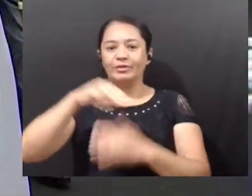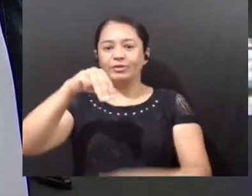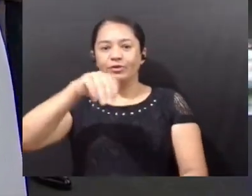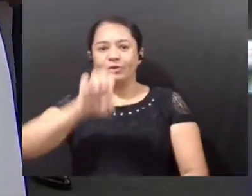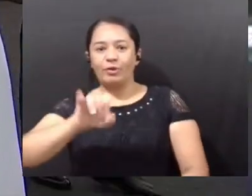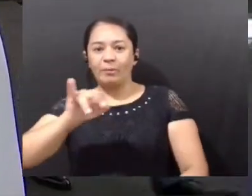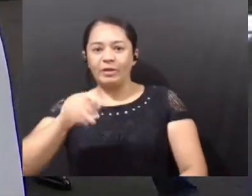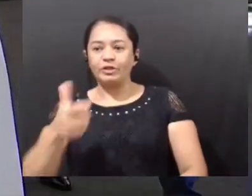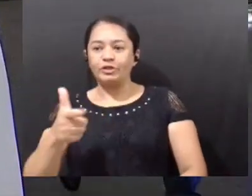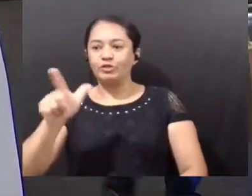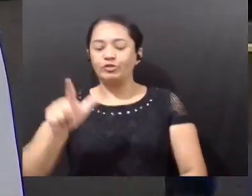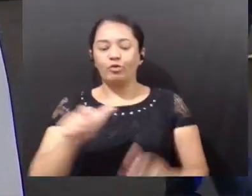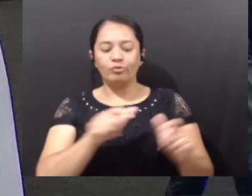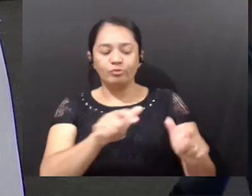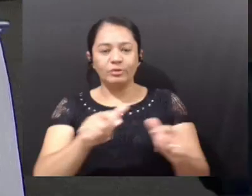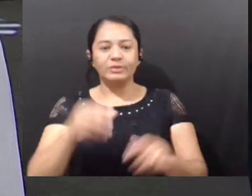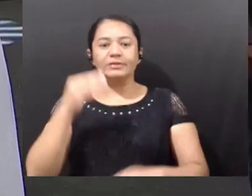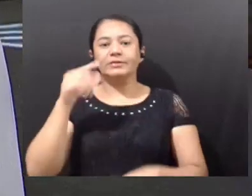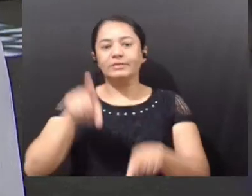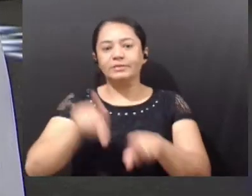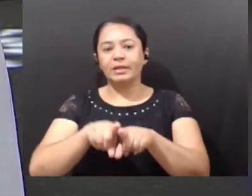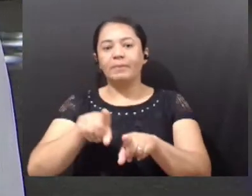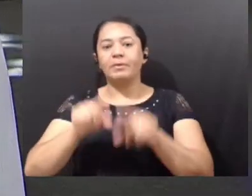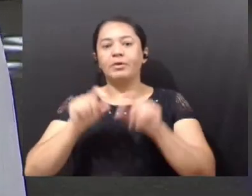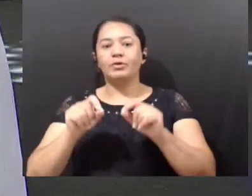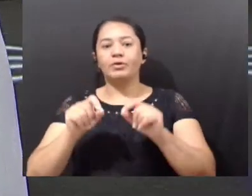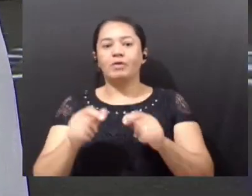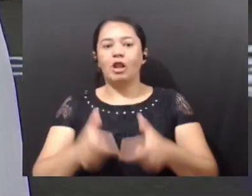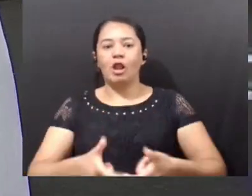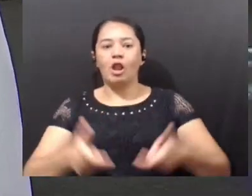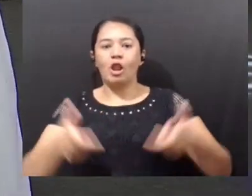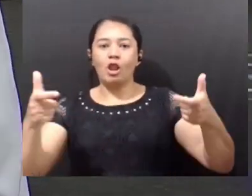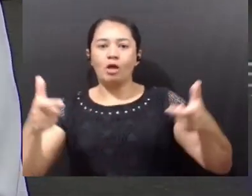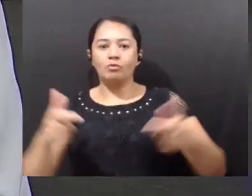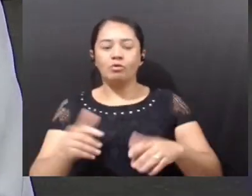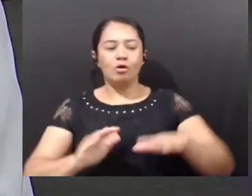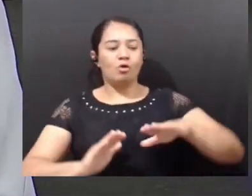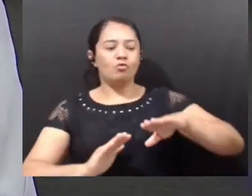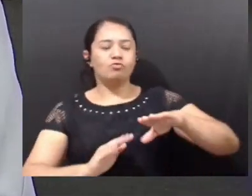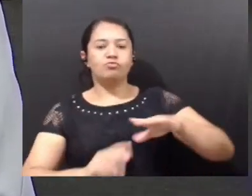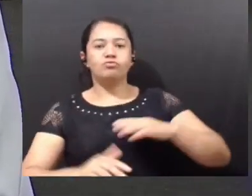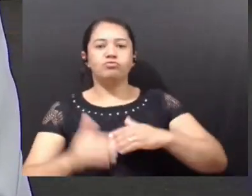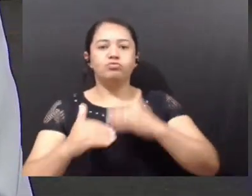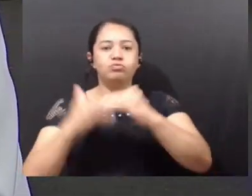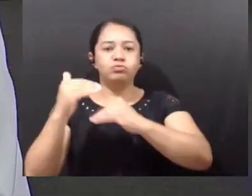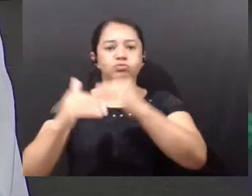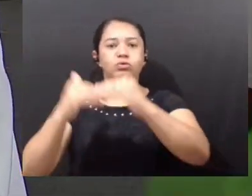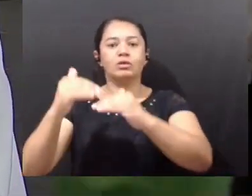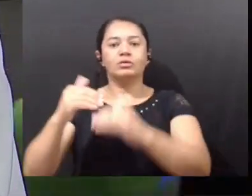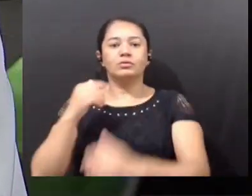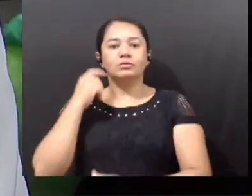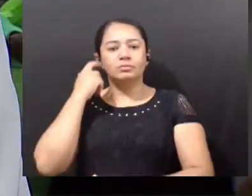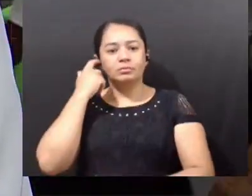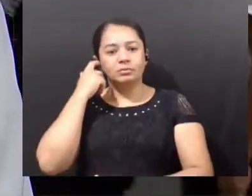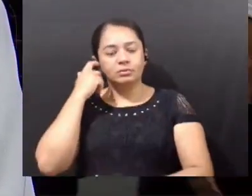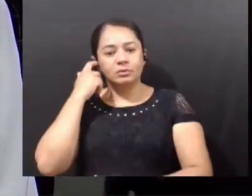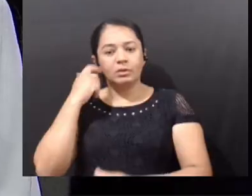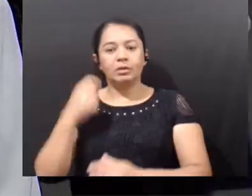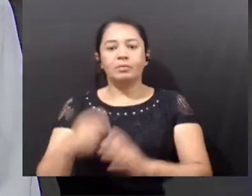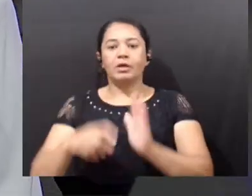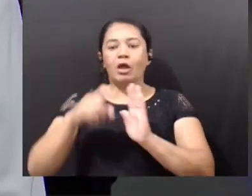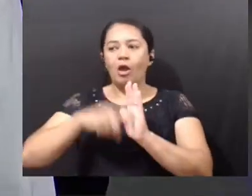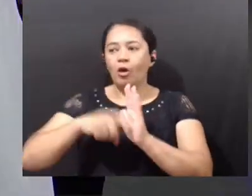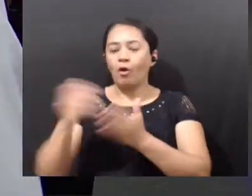Tem também essa questão do crescimento em rampa, depois do recolhimento em rampa também. Qual que é a